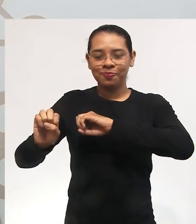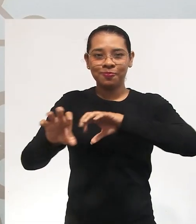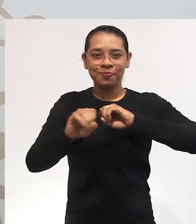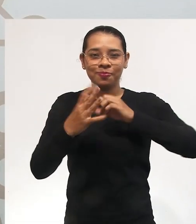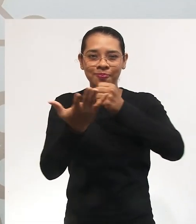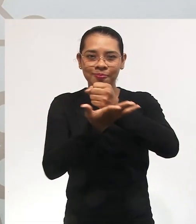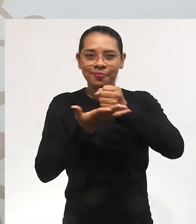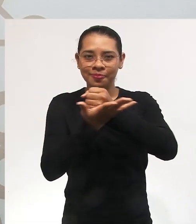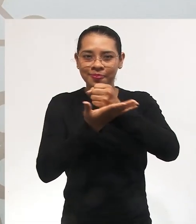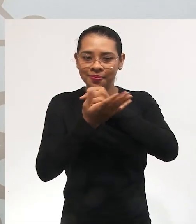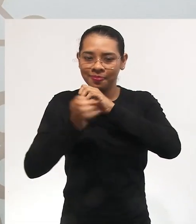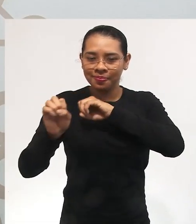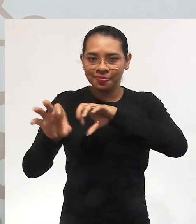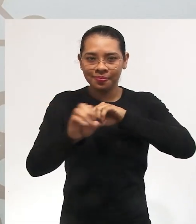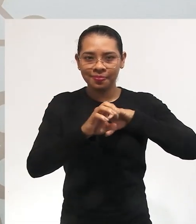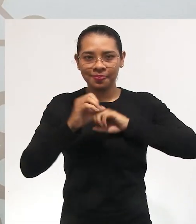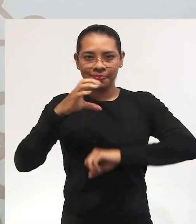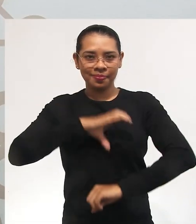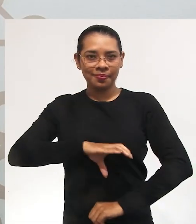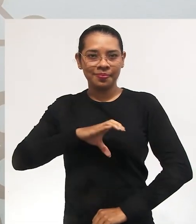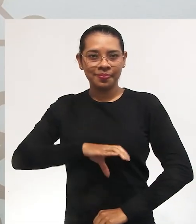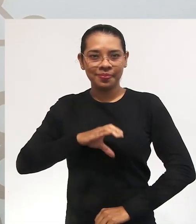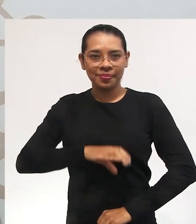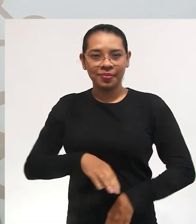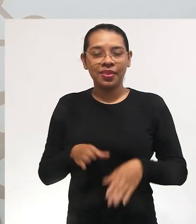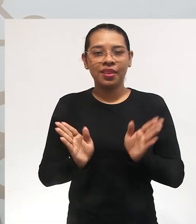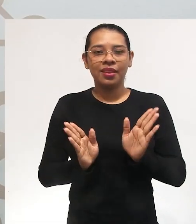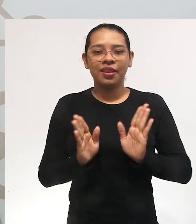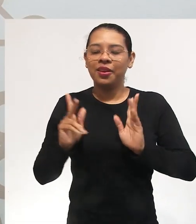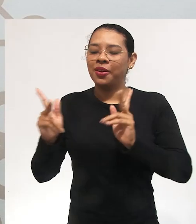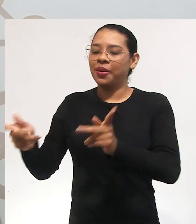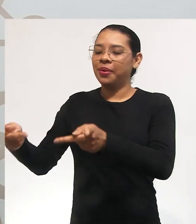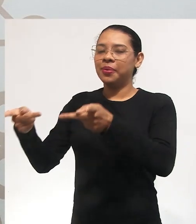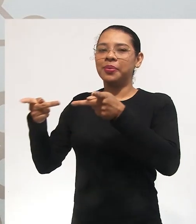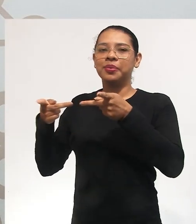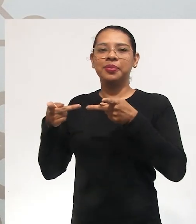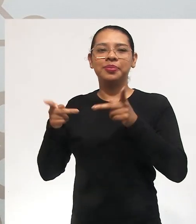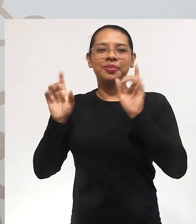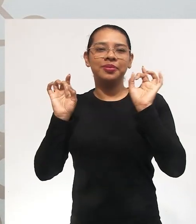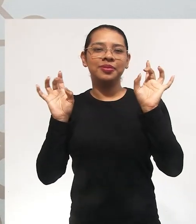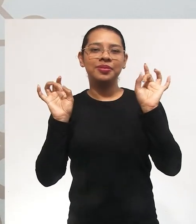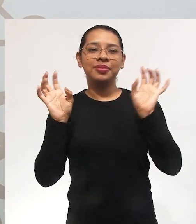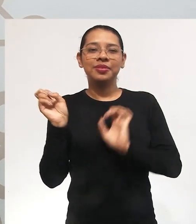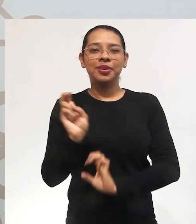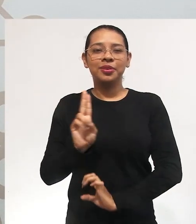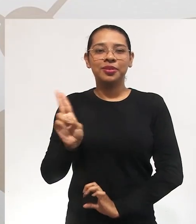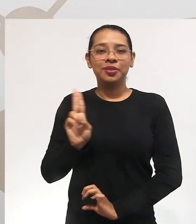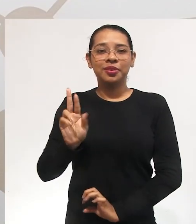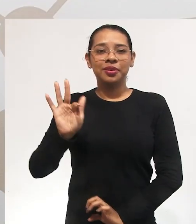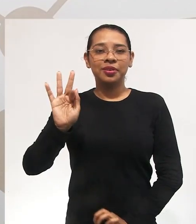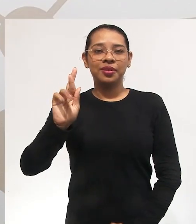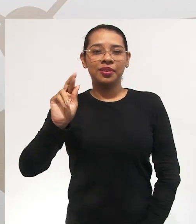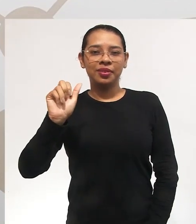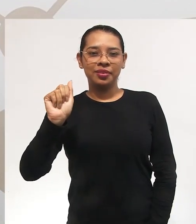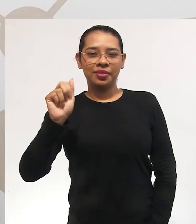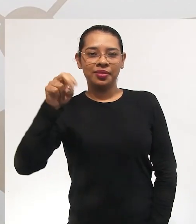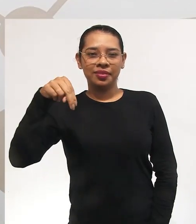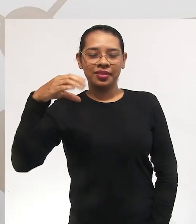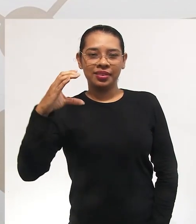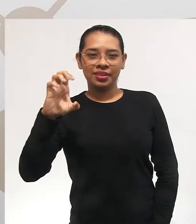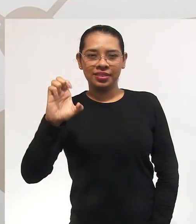língua portuguesa. E a minha convidada é muito especial. O nome dela é Francelena